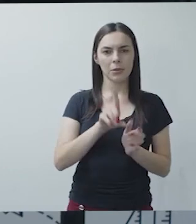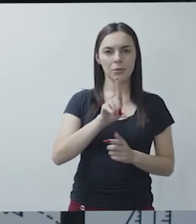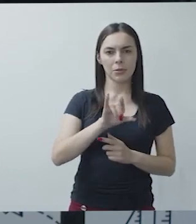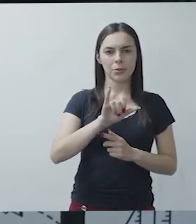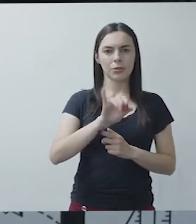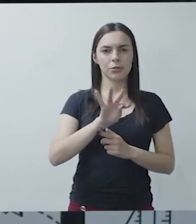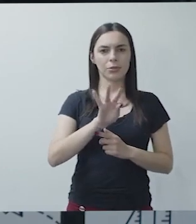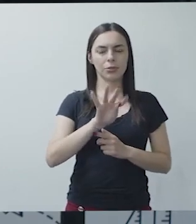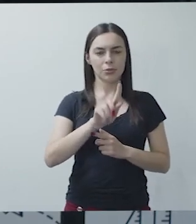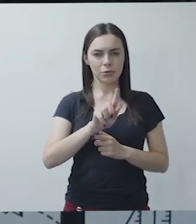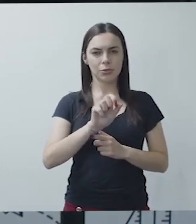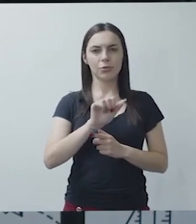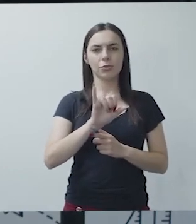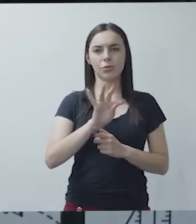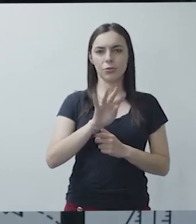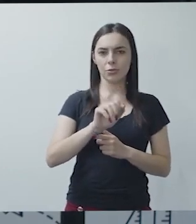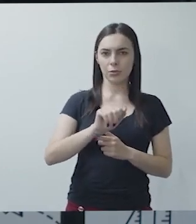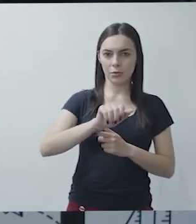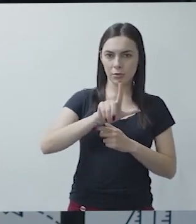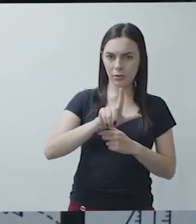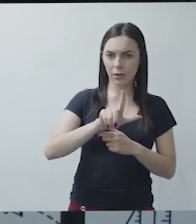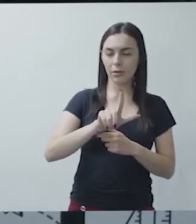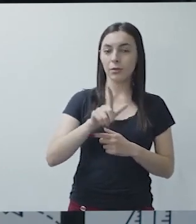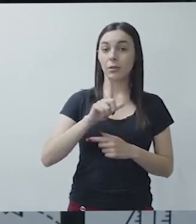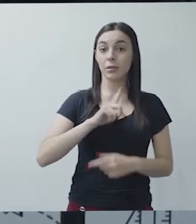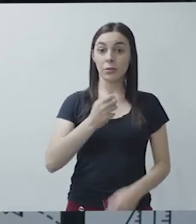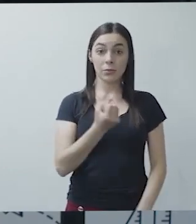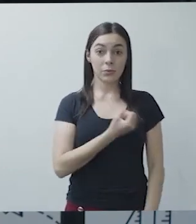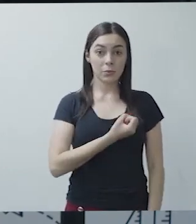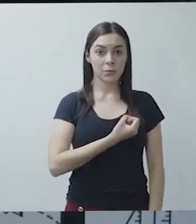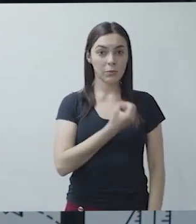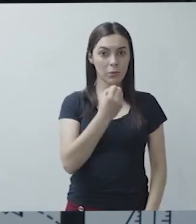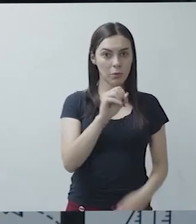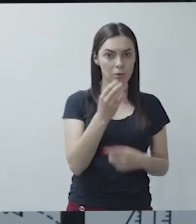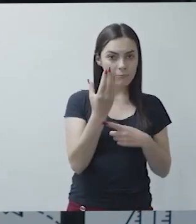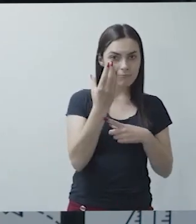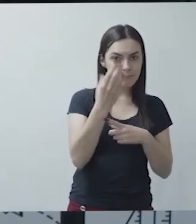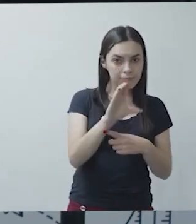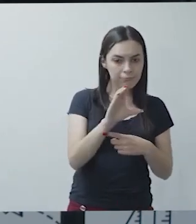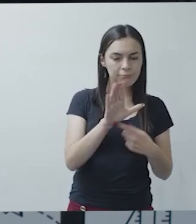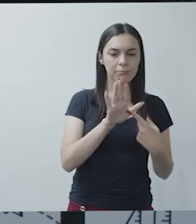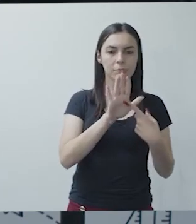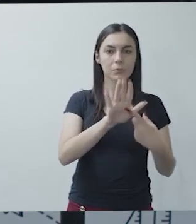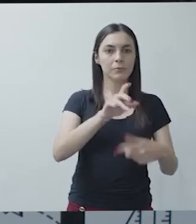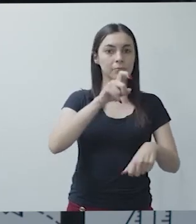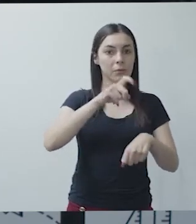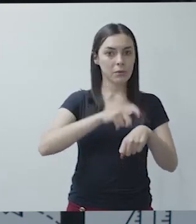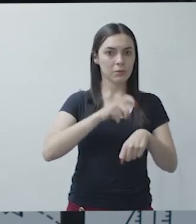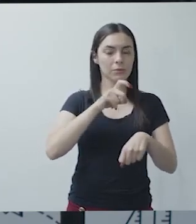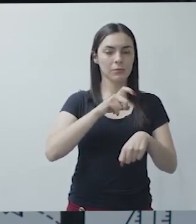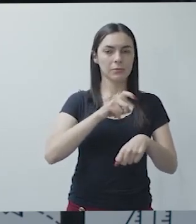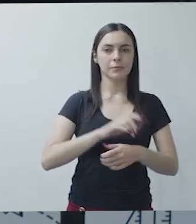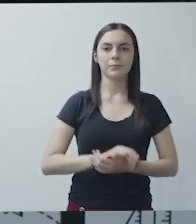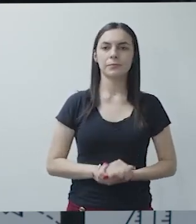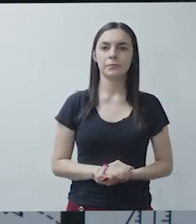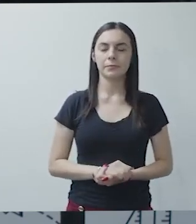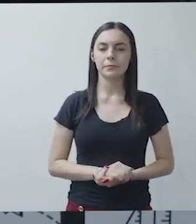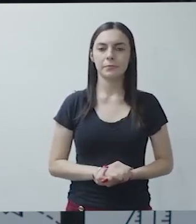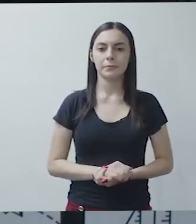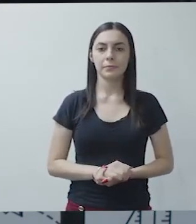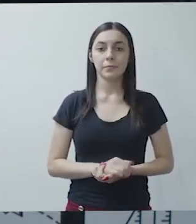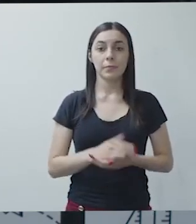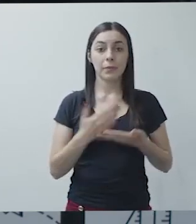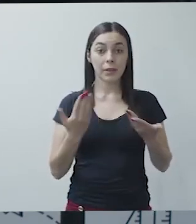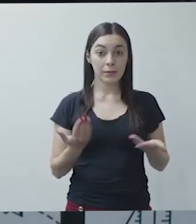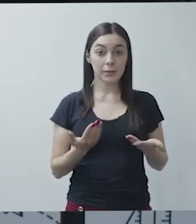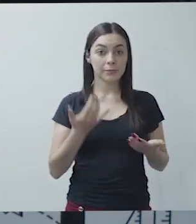Olha lá. Nós temos aqui, então, o número 8, né? Indicando a hora. Então, nesse